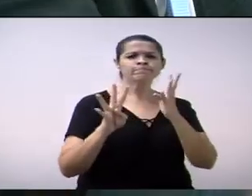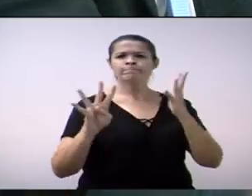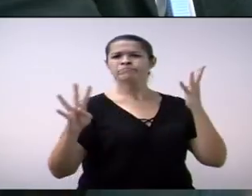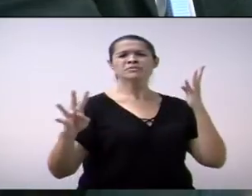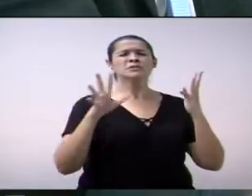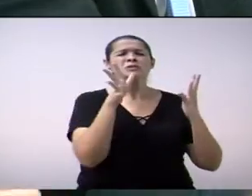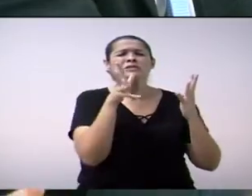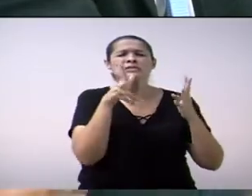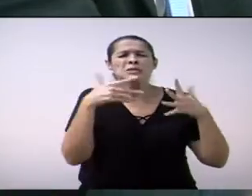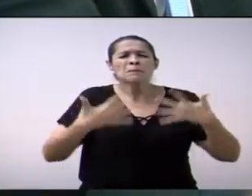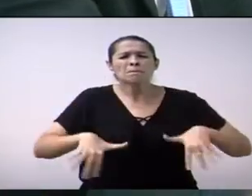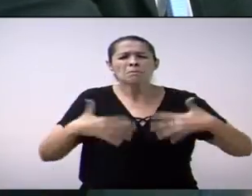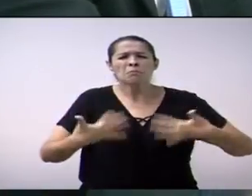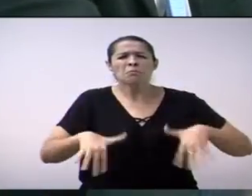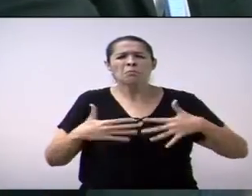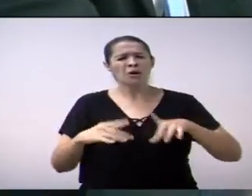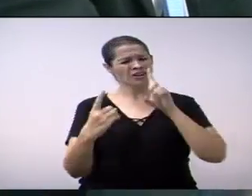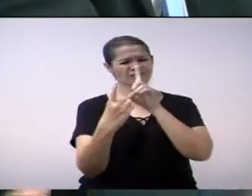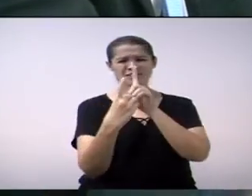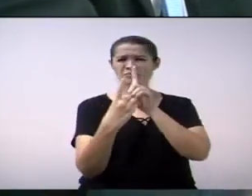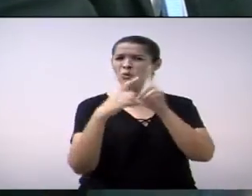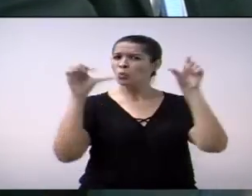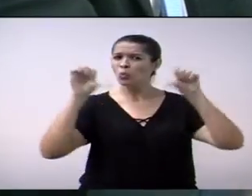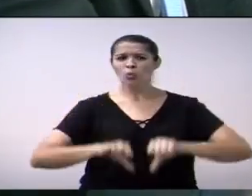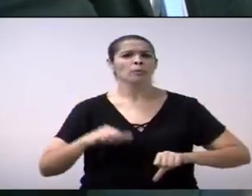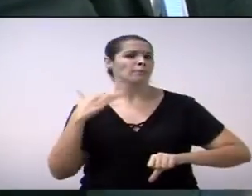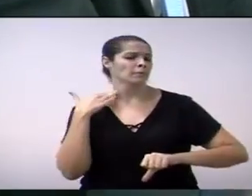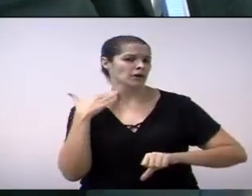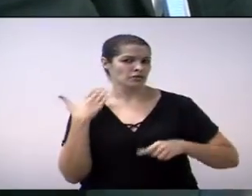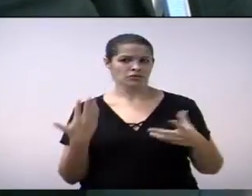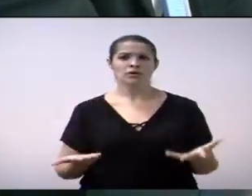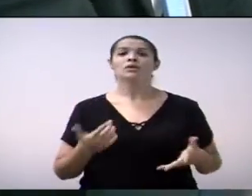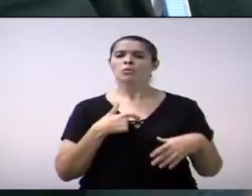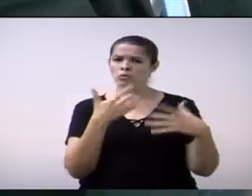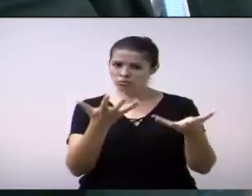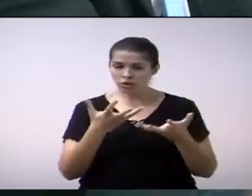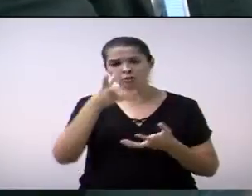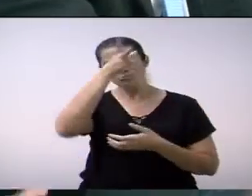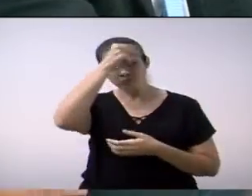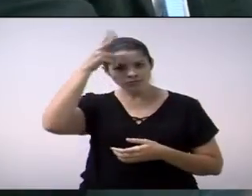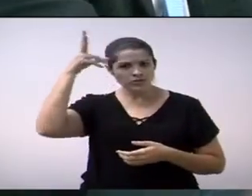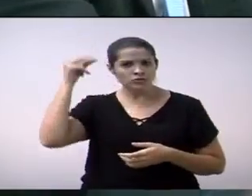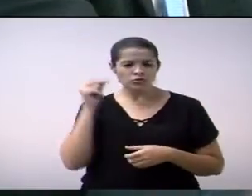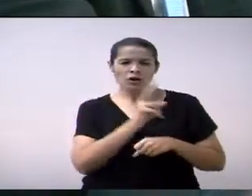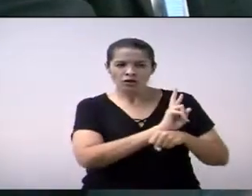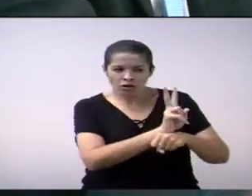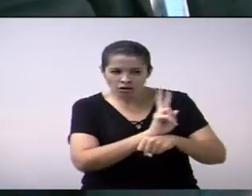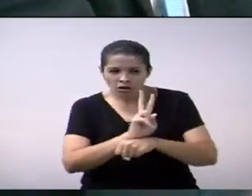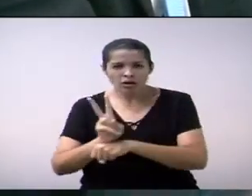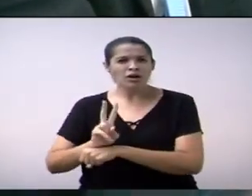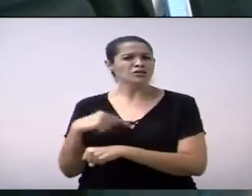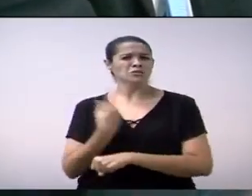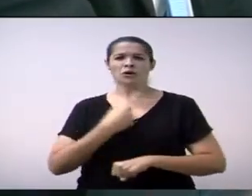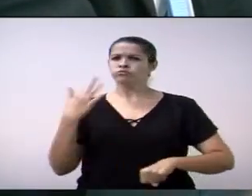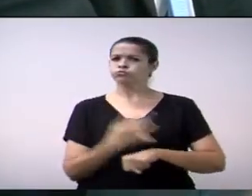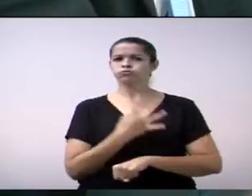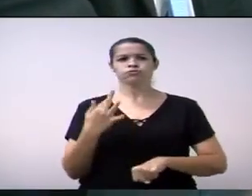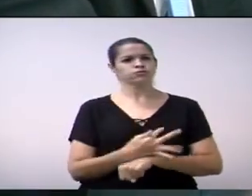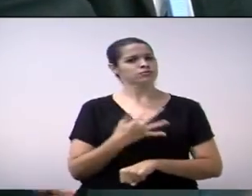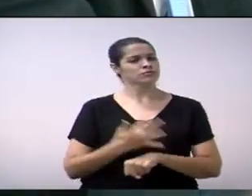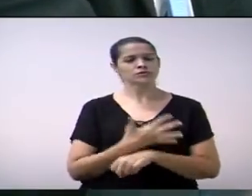também ao governo para fazer a fiscalização dos bancos. A nossa cidade não aguenta mais. Eu não